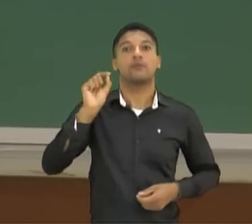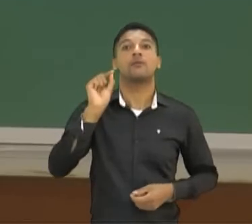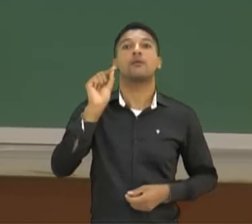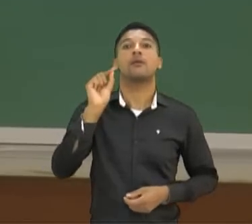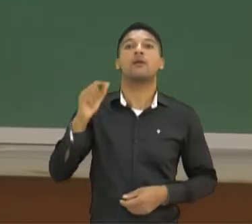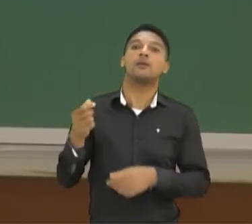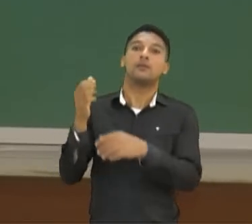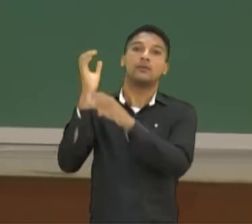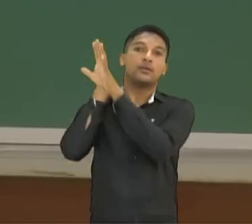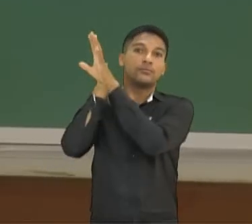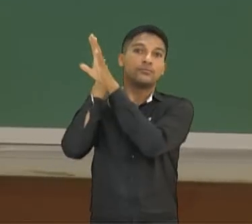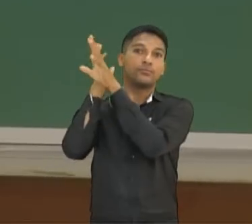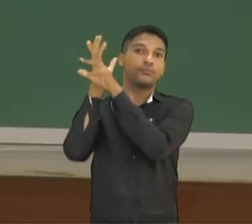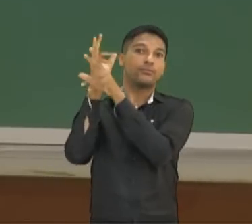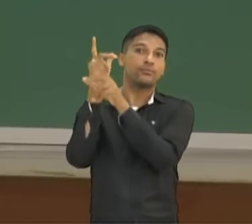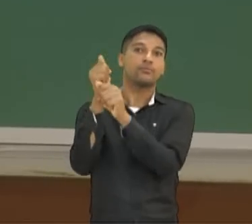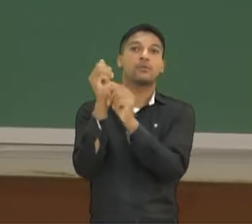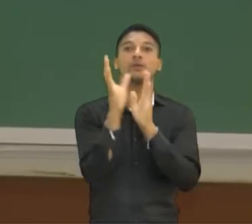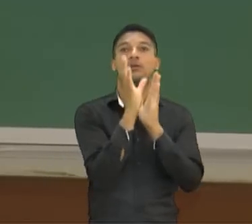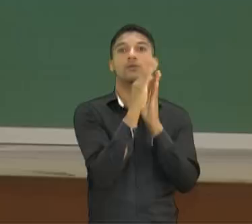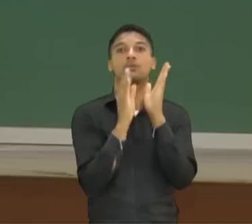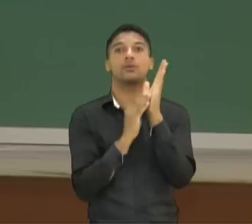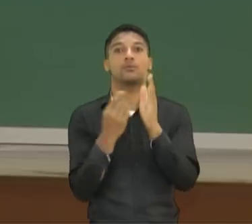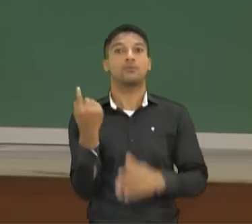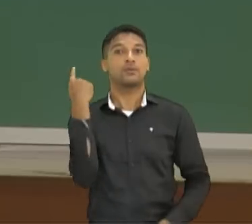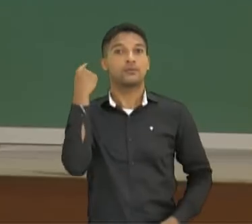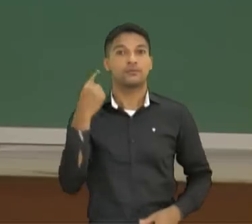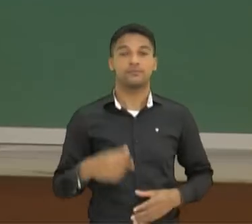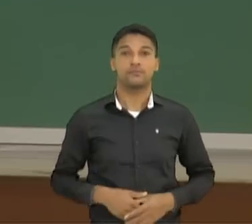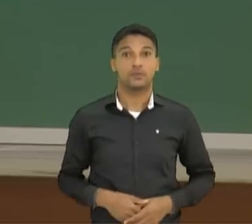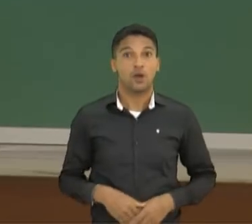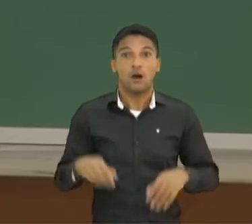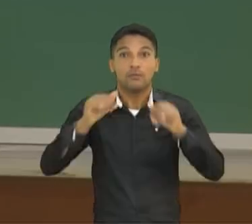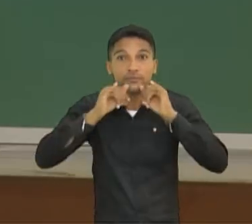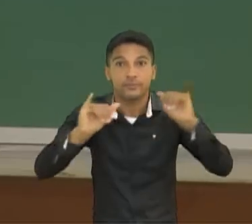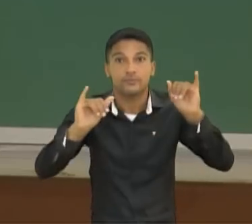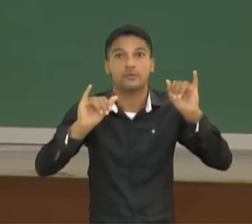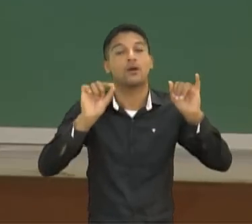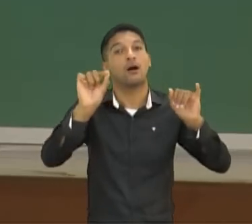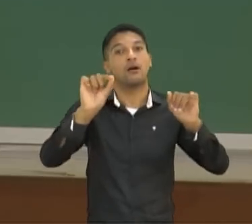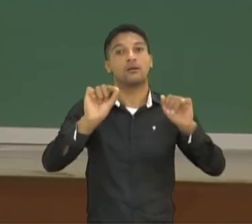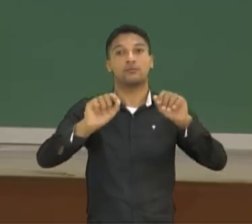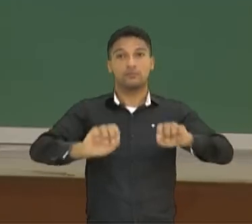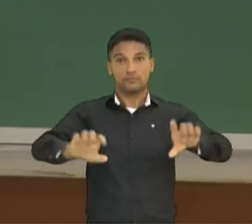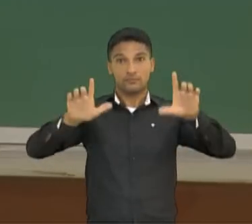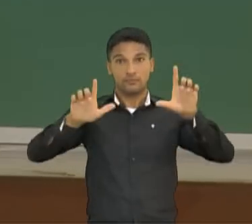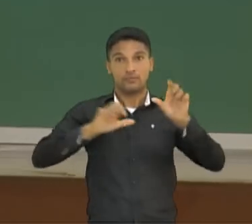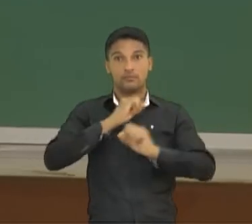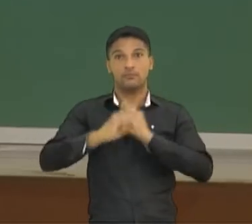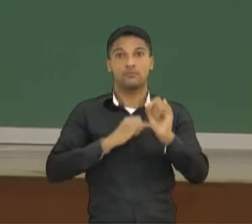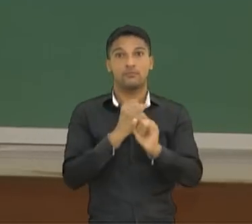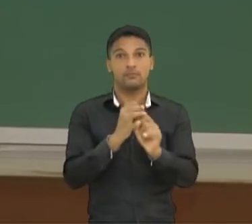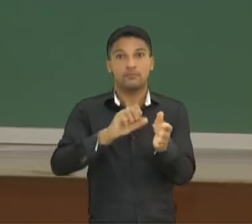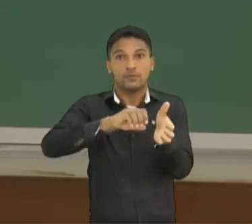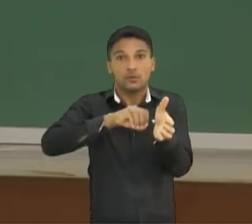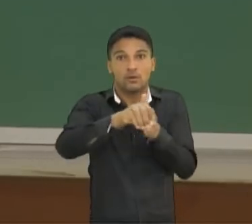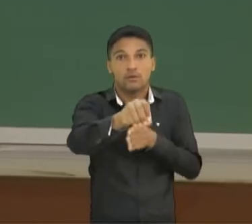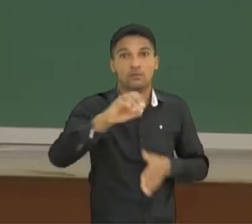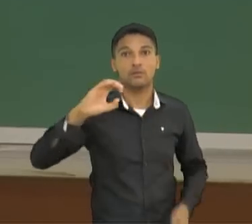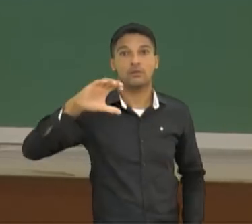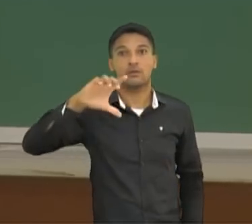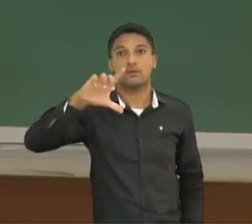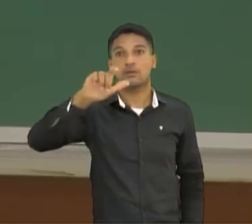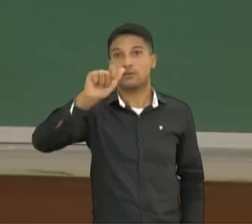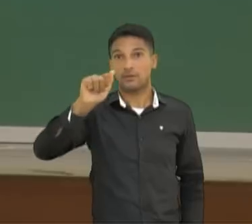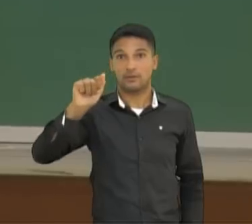anterior. Tá? Lembrando, acesse o Classroom e registre lá a sua presença por meio da atividade, ok? Não